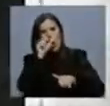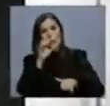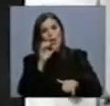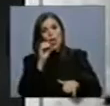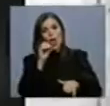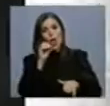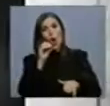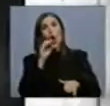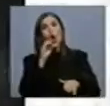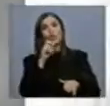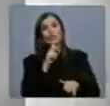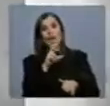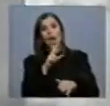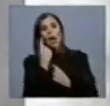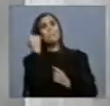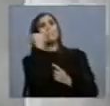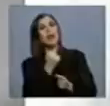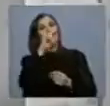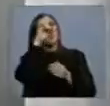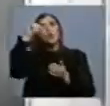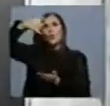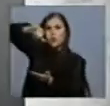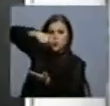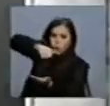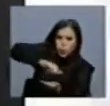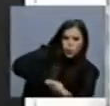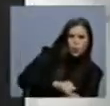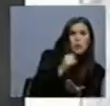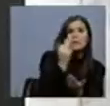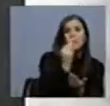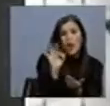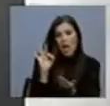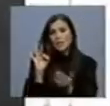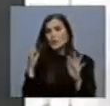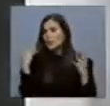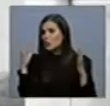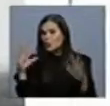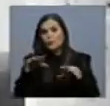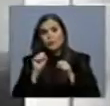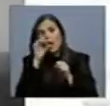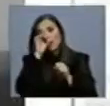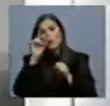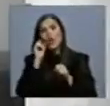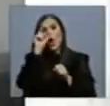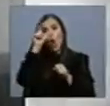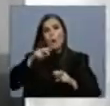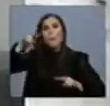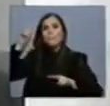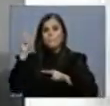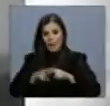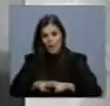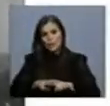abatido e cai em França, num bosque ocupado pelos alemães. O aviador é feito prisioneiro pelos